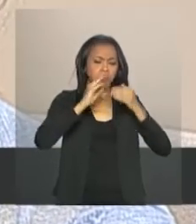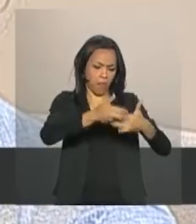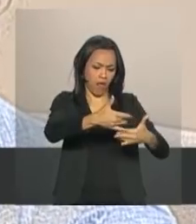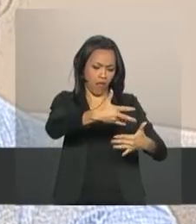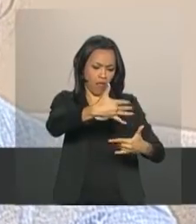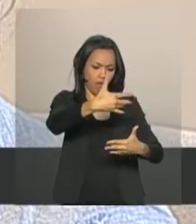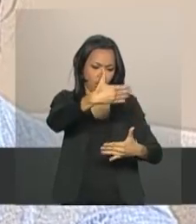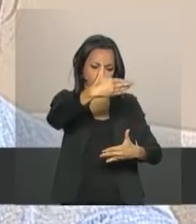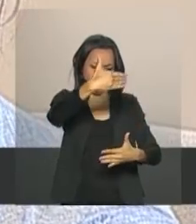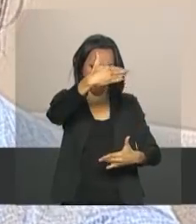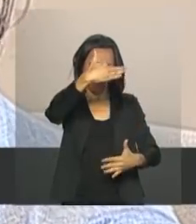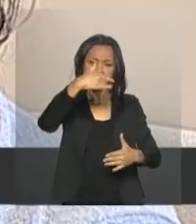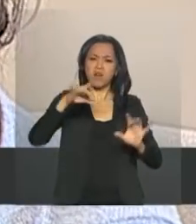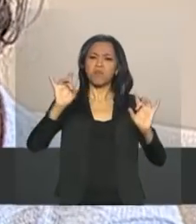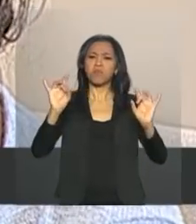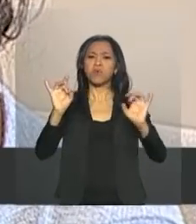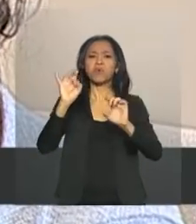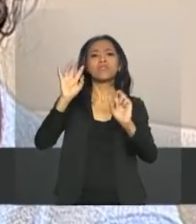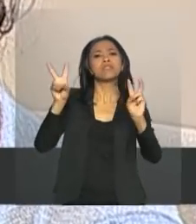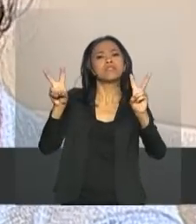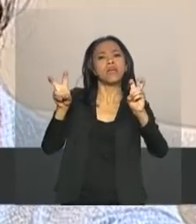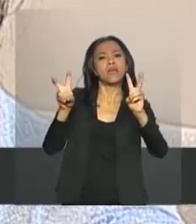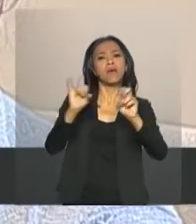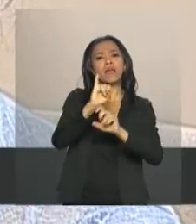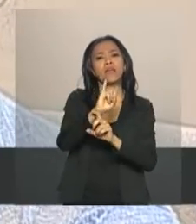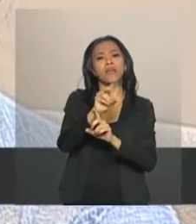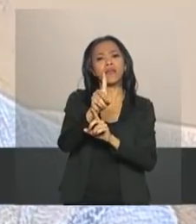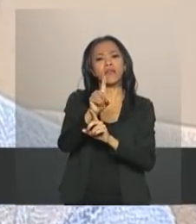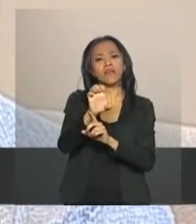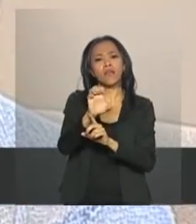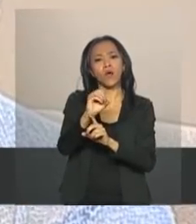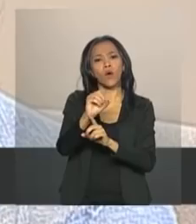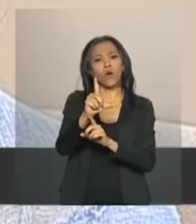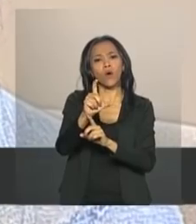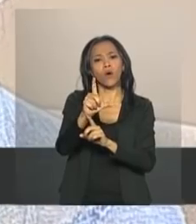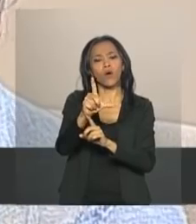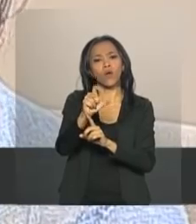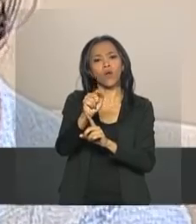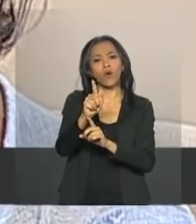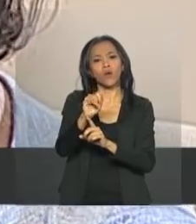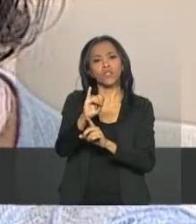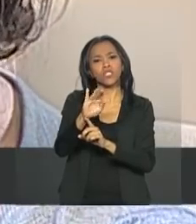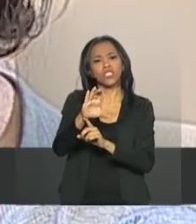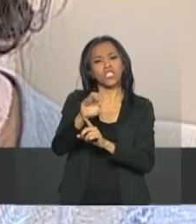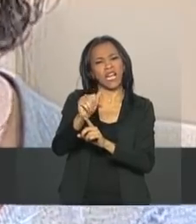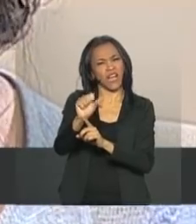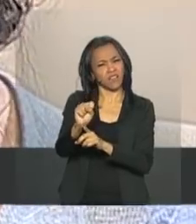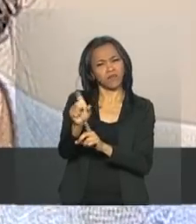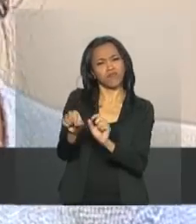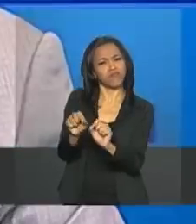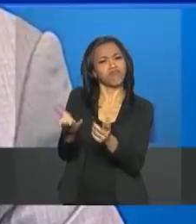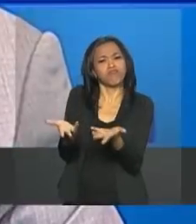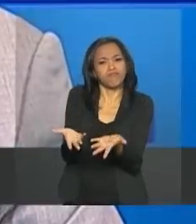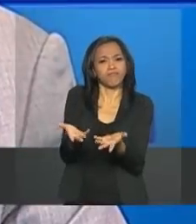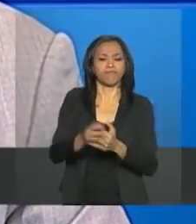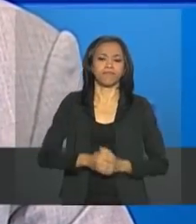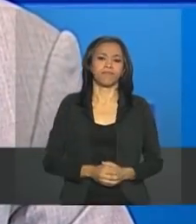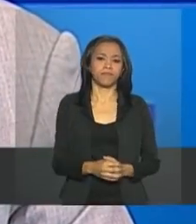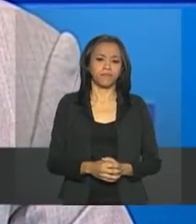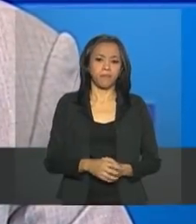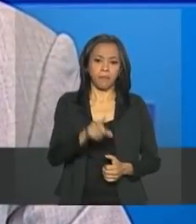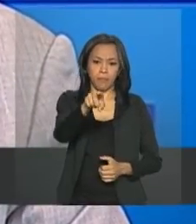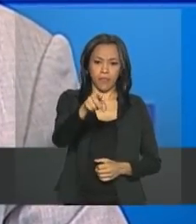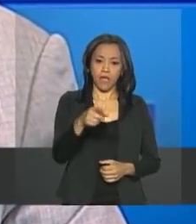eu queria justamente saber como é feita a elaboração dessas questões e como vocês rebatem essa crítica de que sejam questões ideológicas bom gente é